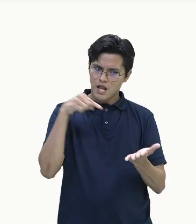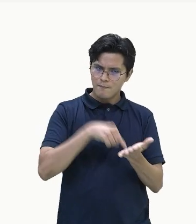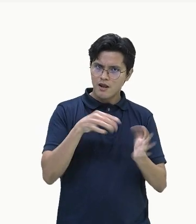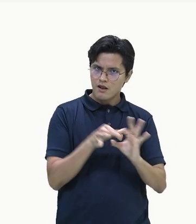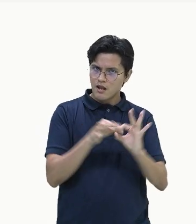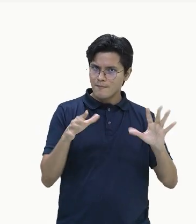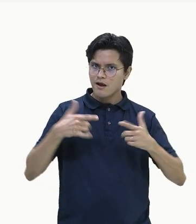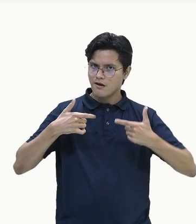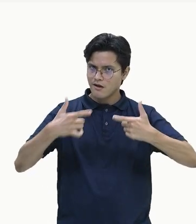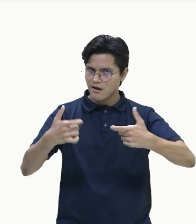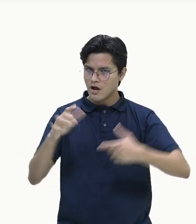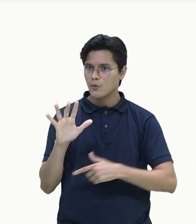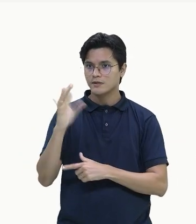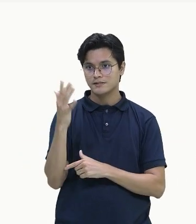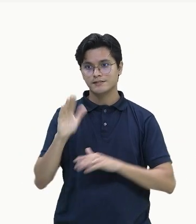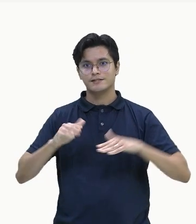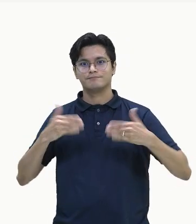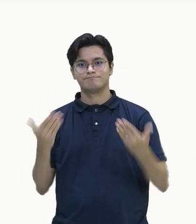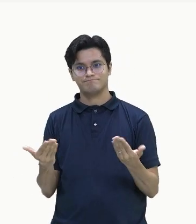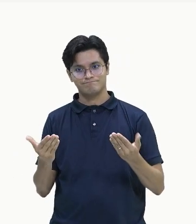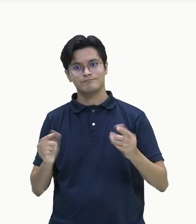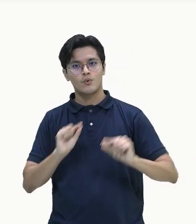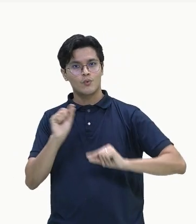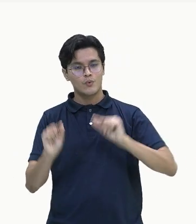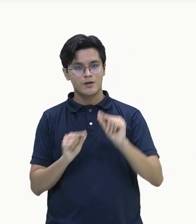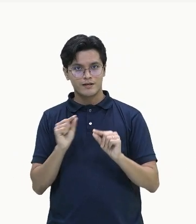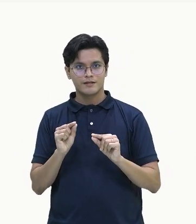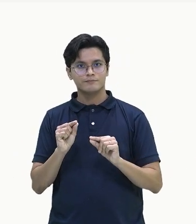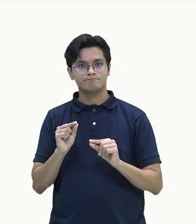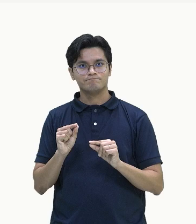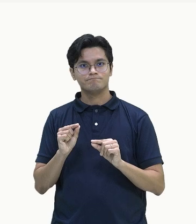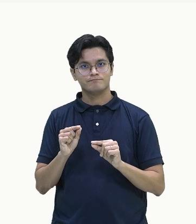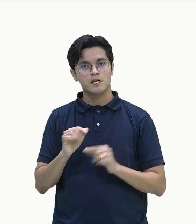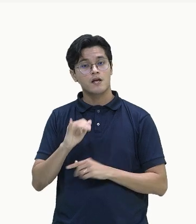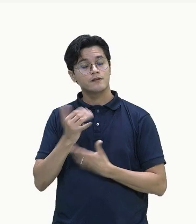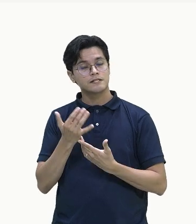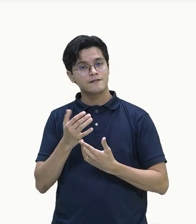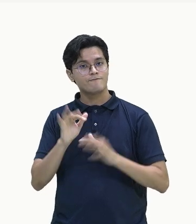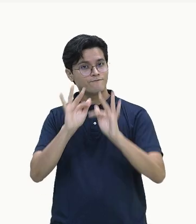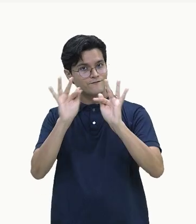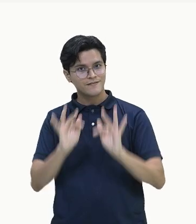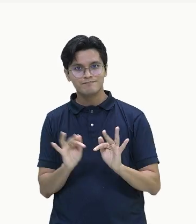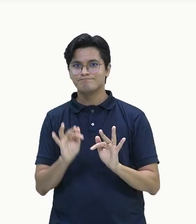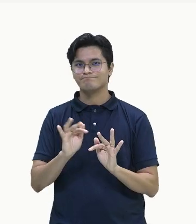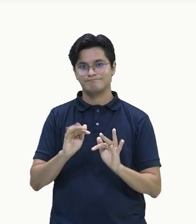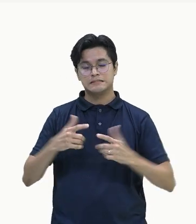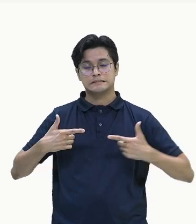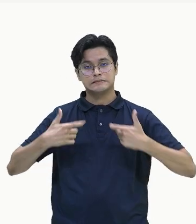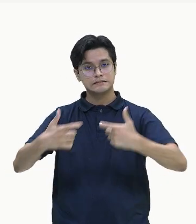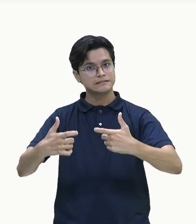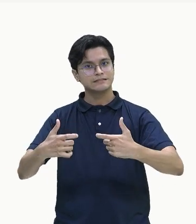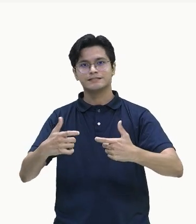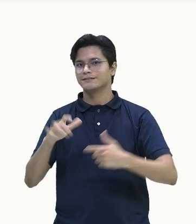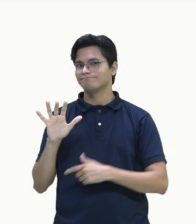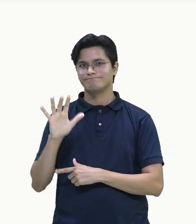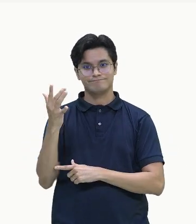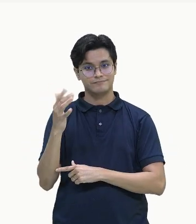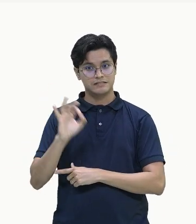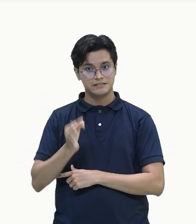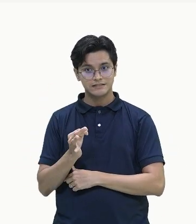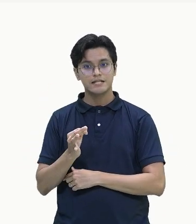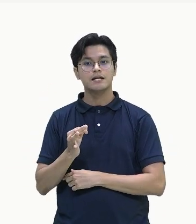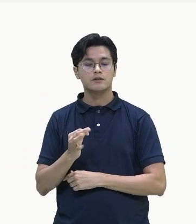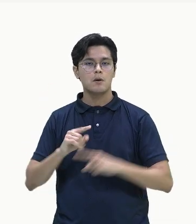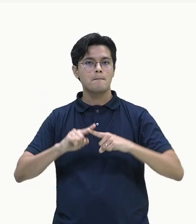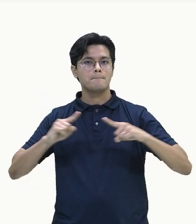foram retirados e a guerra ali foi evitada, felizmente, tá? Bem, mas a União Soviética,